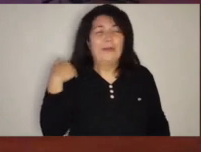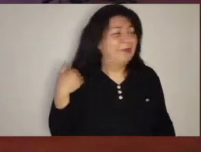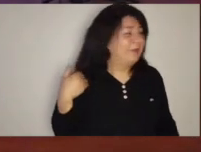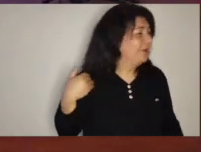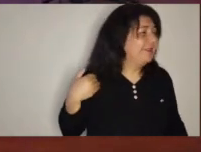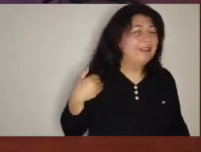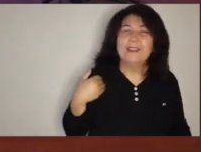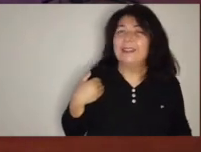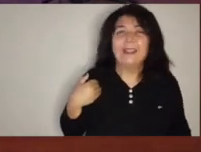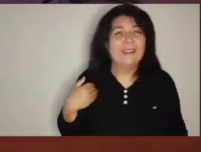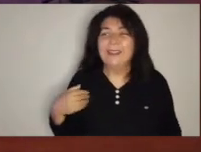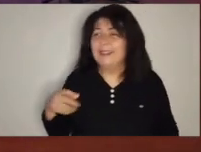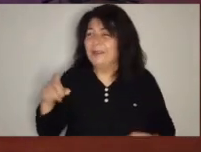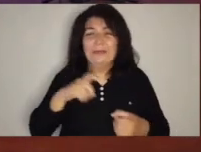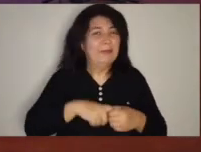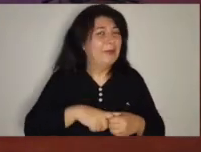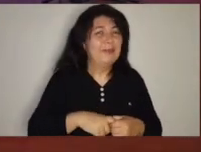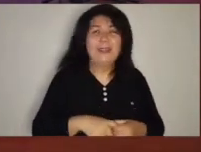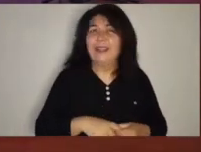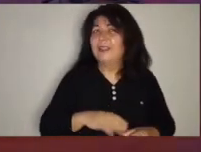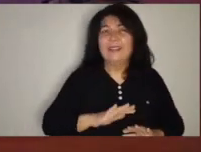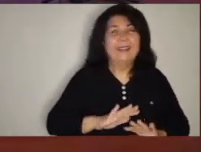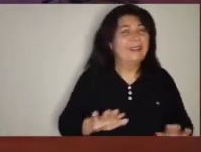voltar? Só tenho você,